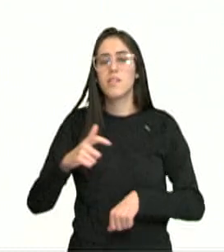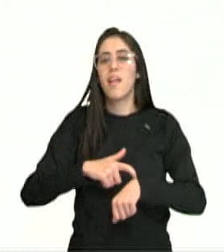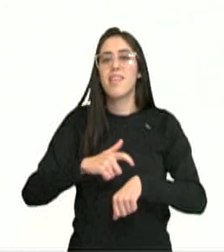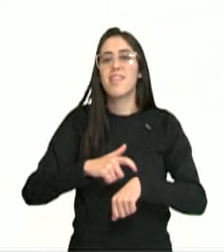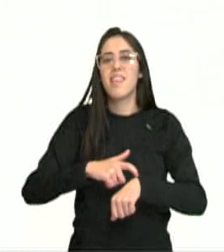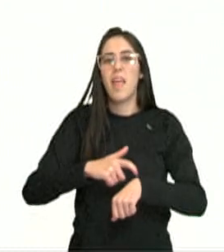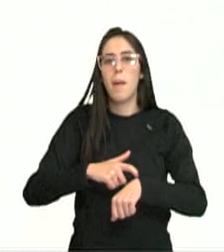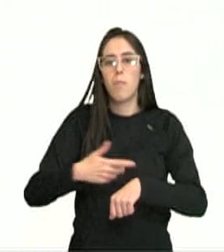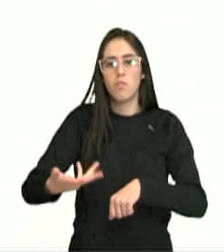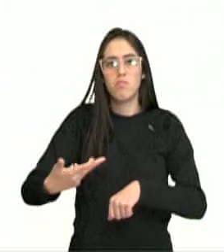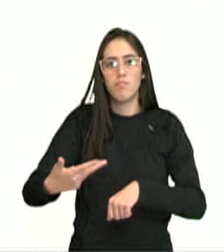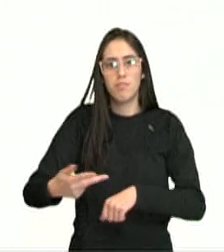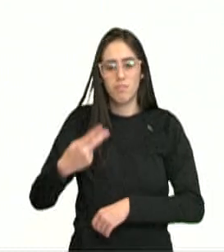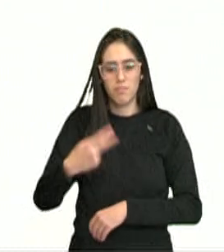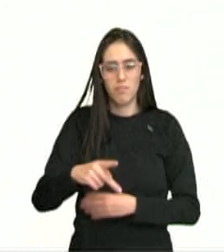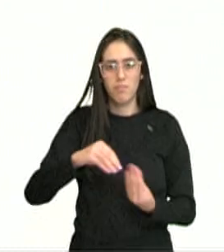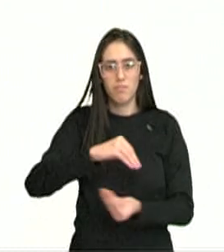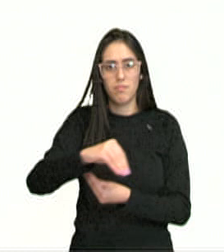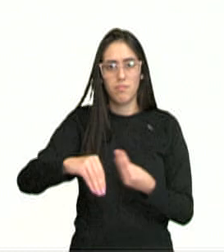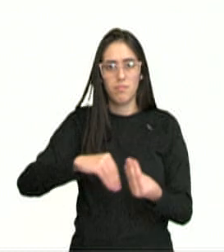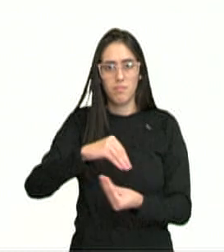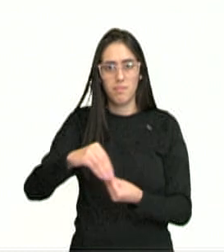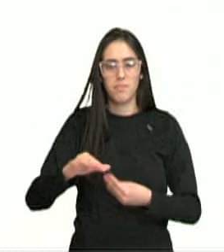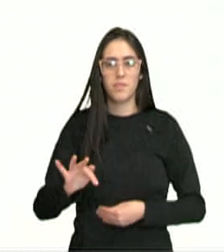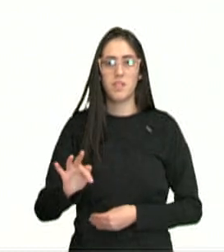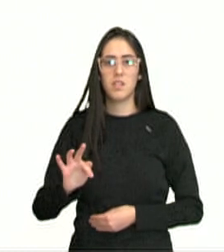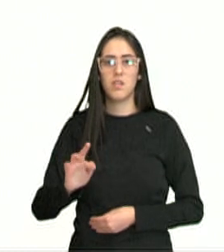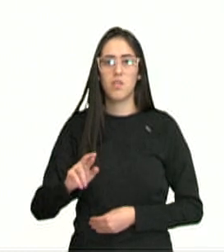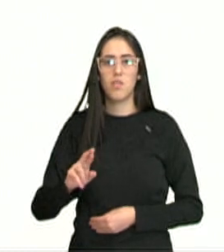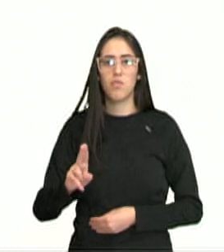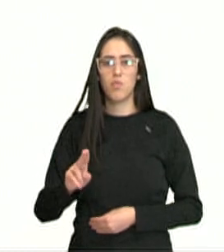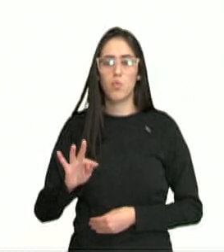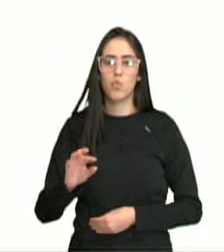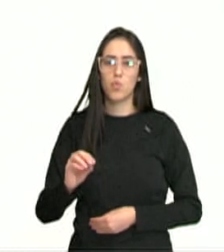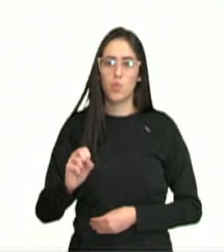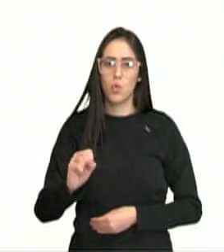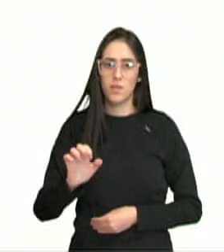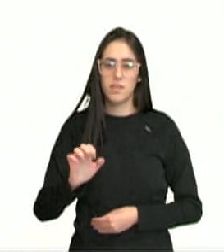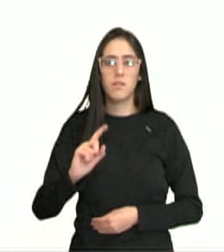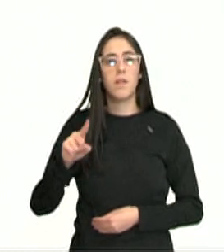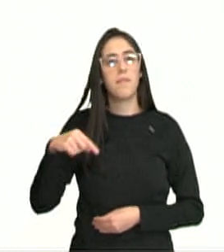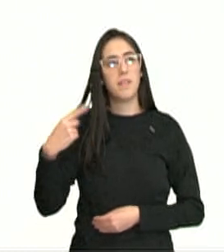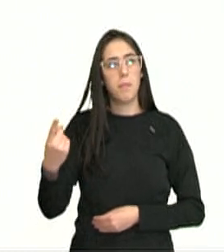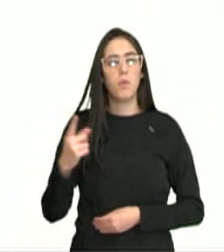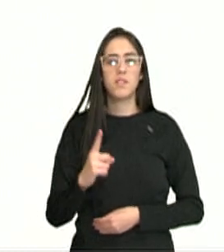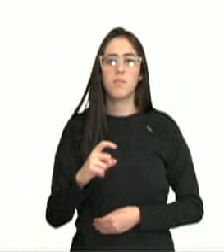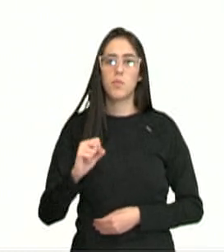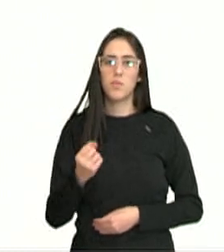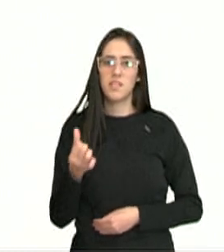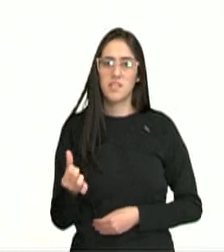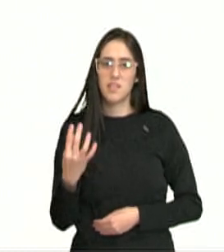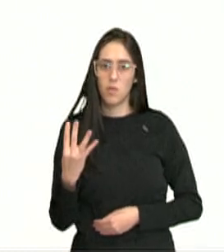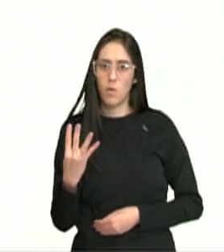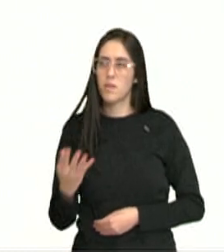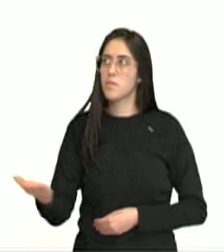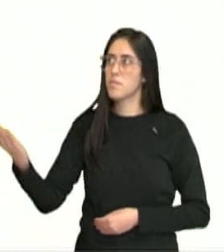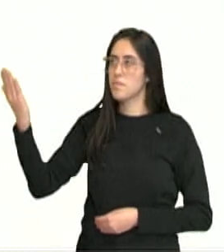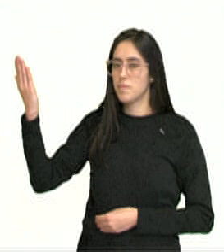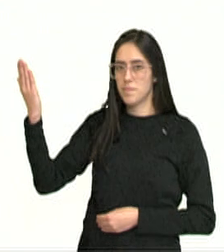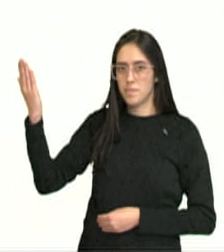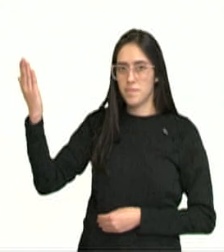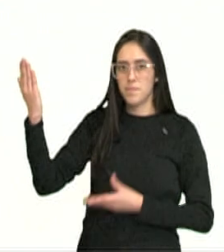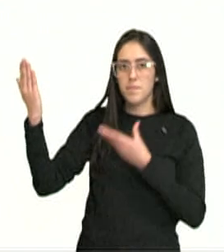para a sacarose fazer a sua inversão em frutose. Depois, em 1864, temos